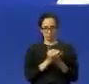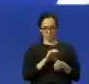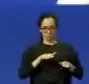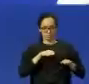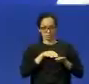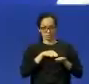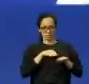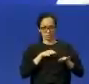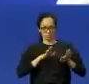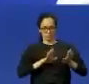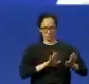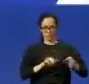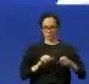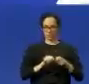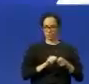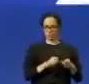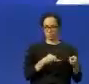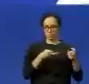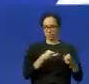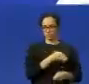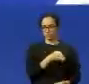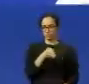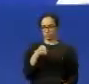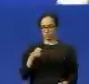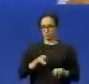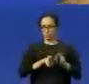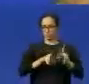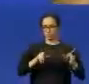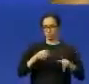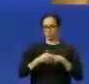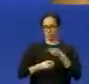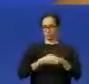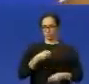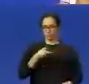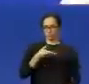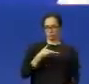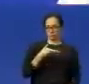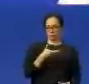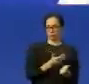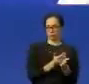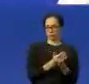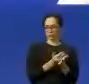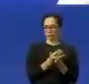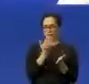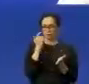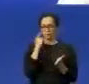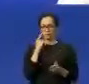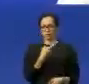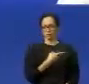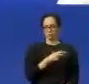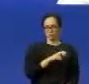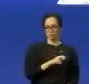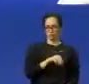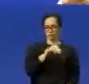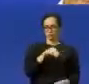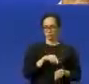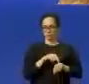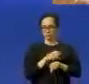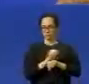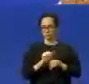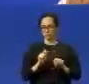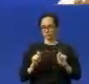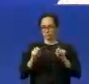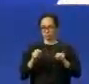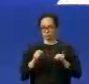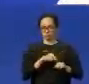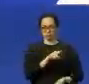ela descreve a partir daí um movimento uniformemente variado em que a velocidade escalar inicial em módulo é 15 metros por segundo. Então, lembrando-se que